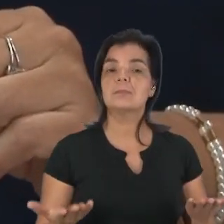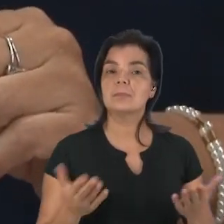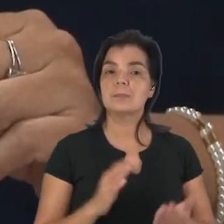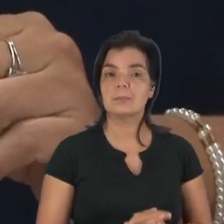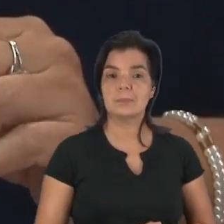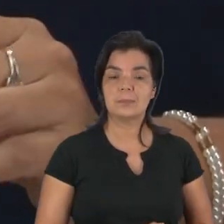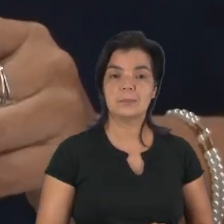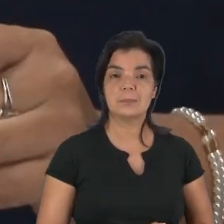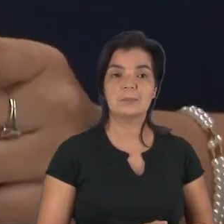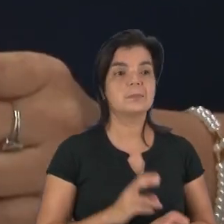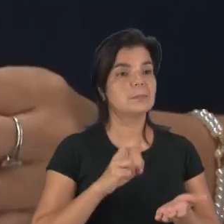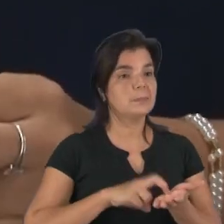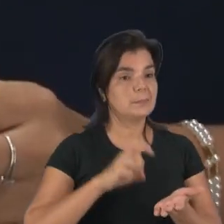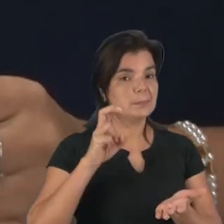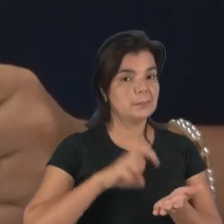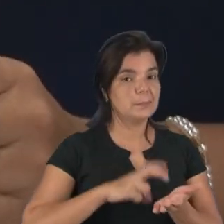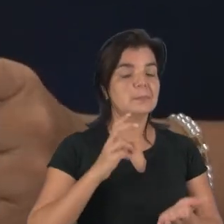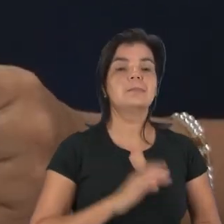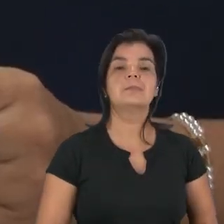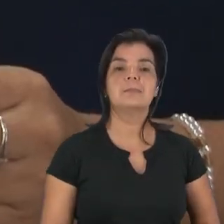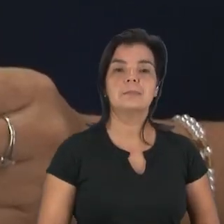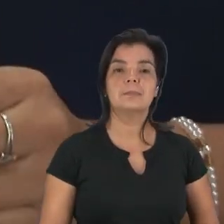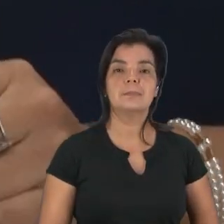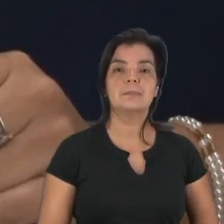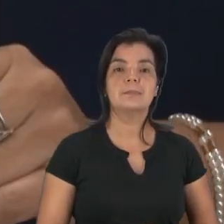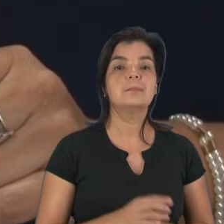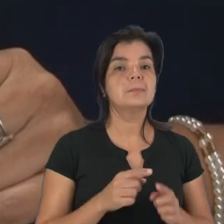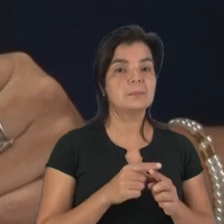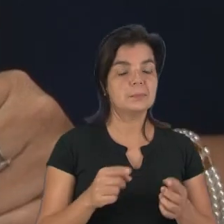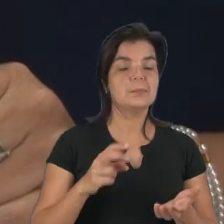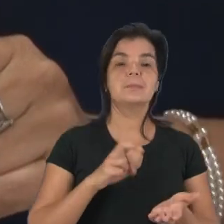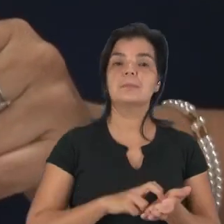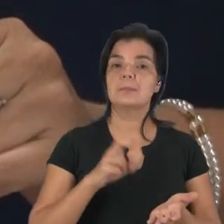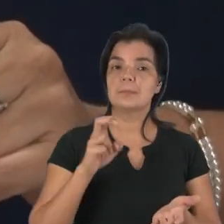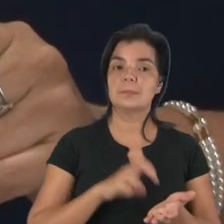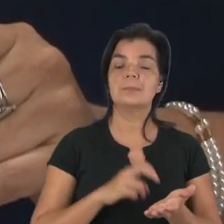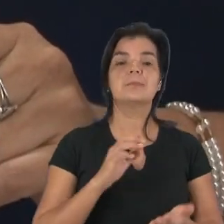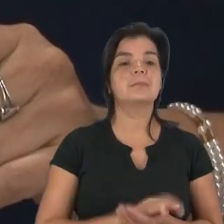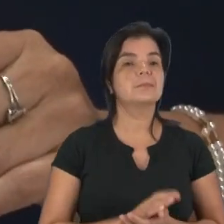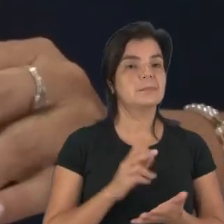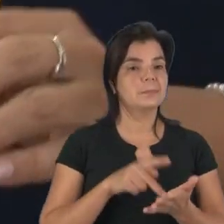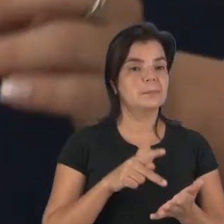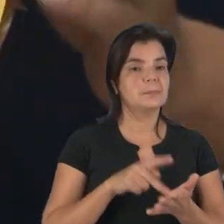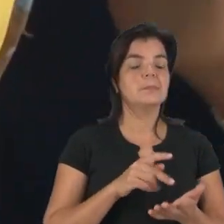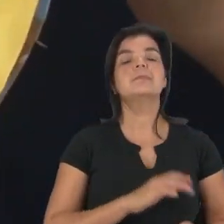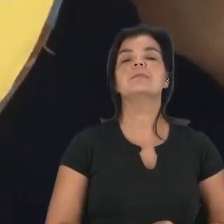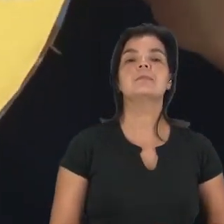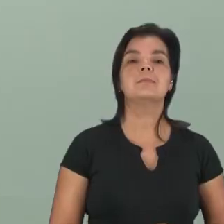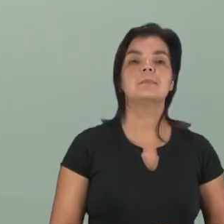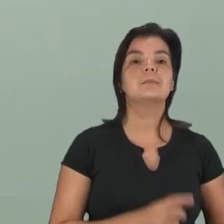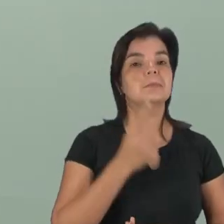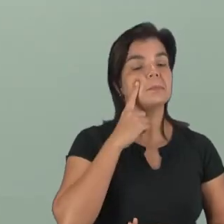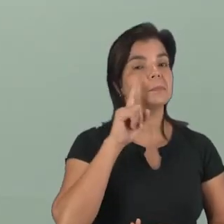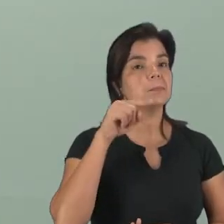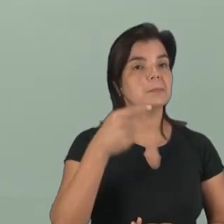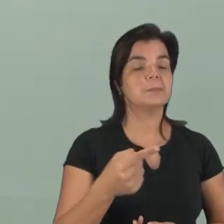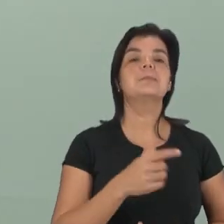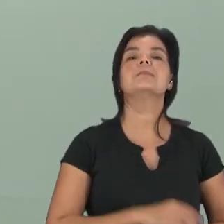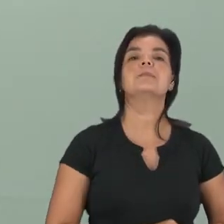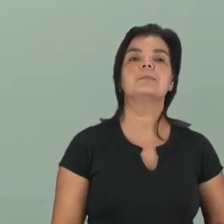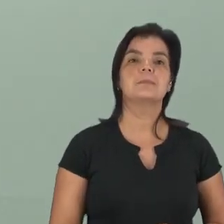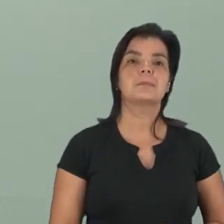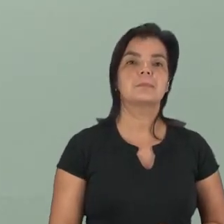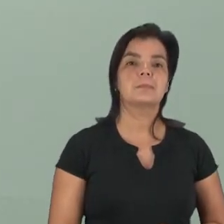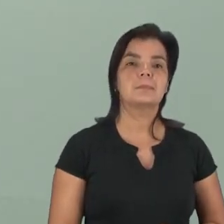durante o dia no período da manhã É isso mesmo vamos ver mais uma